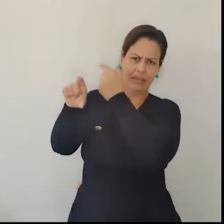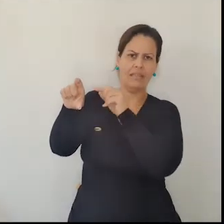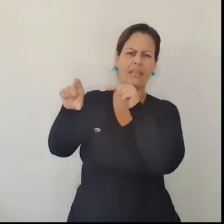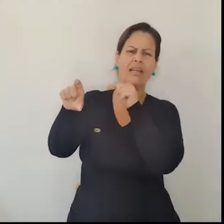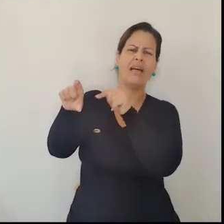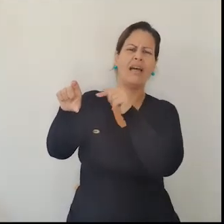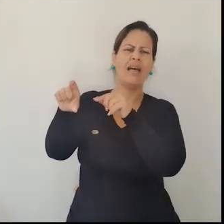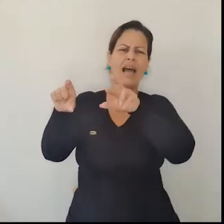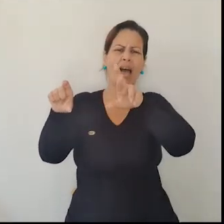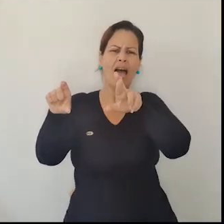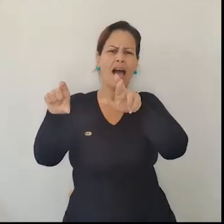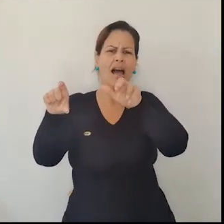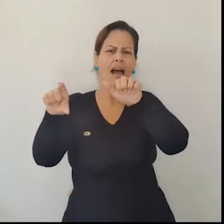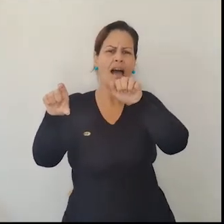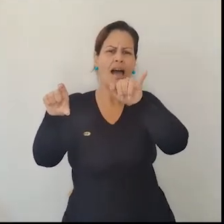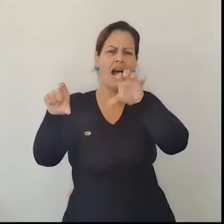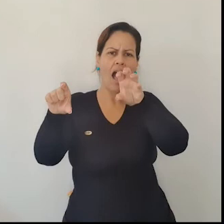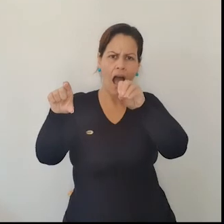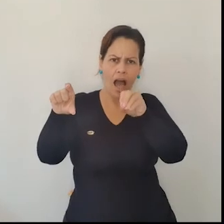pelas ampolas de Crookes.